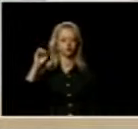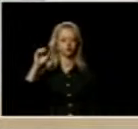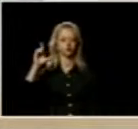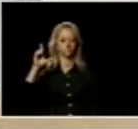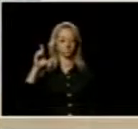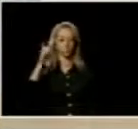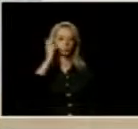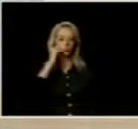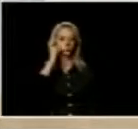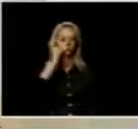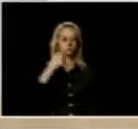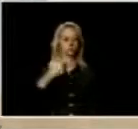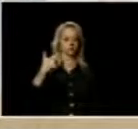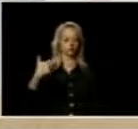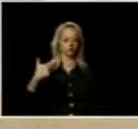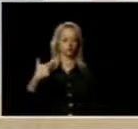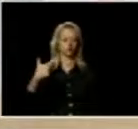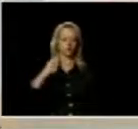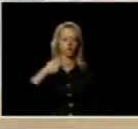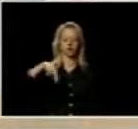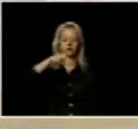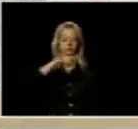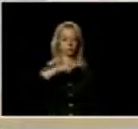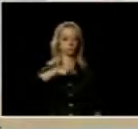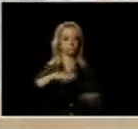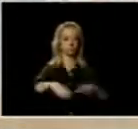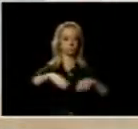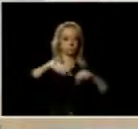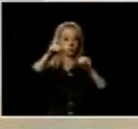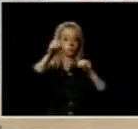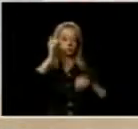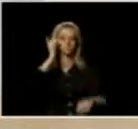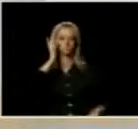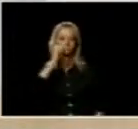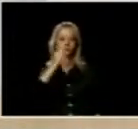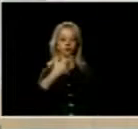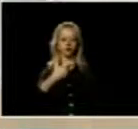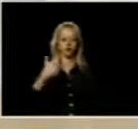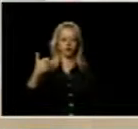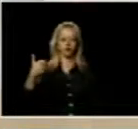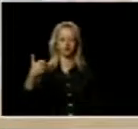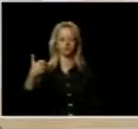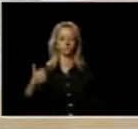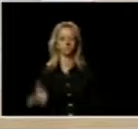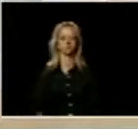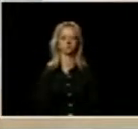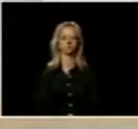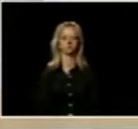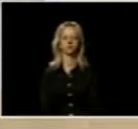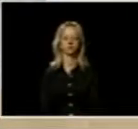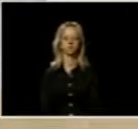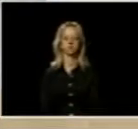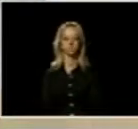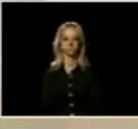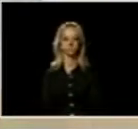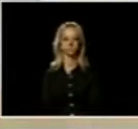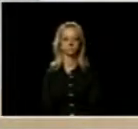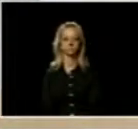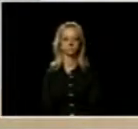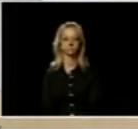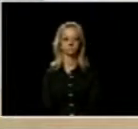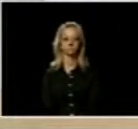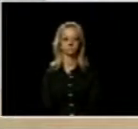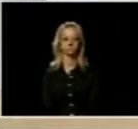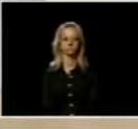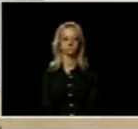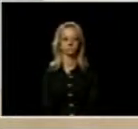solene, e a nossa dia 21. Cadê a diretora de cultura? como falou a vereadora Poliana, passa a batuta, pede